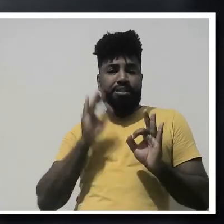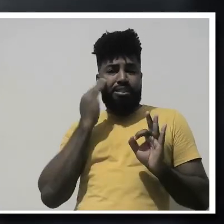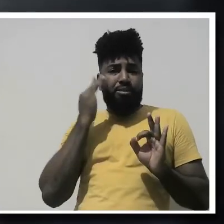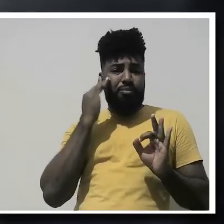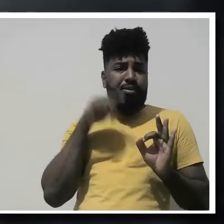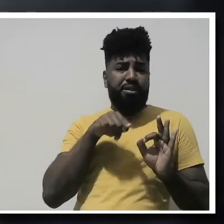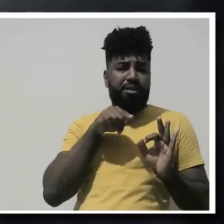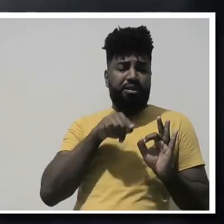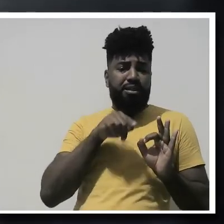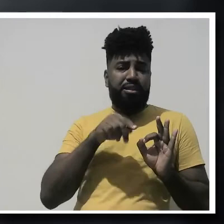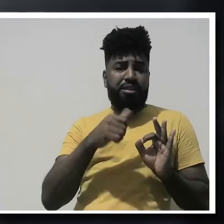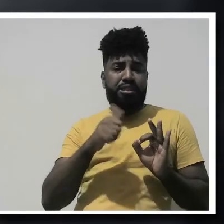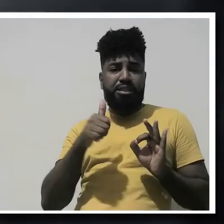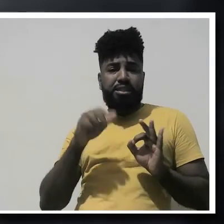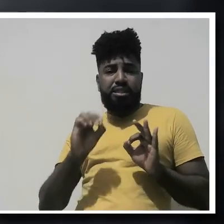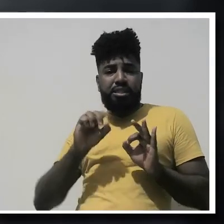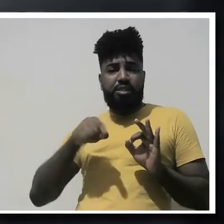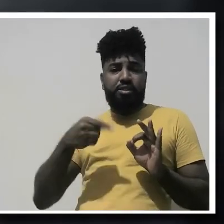concentração certinha dela é